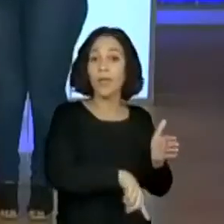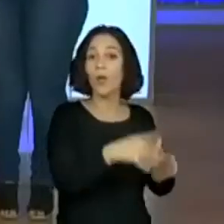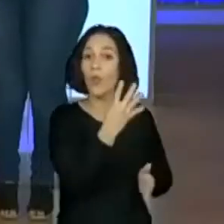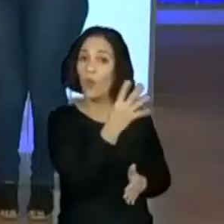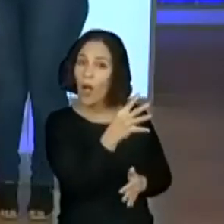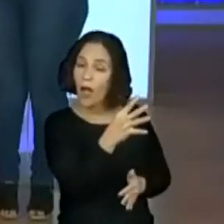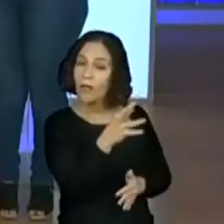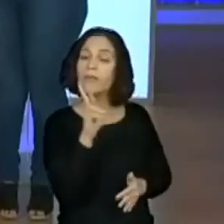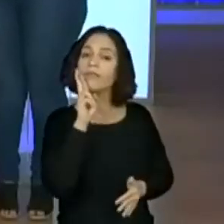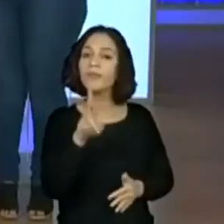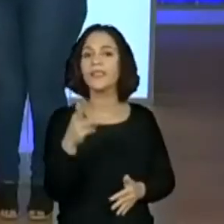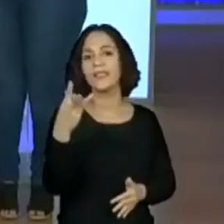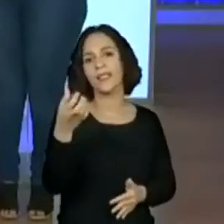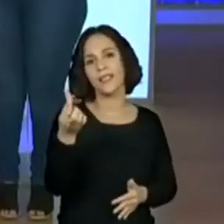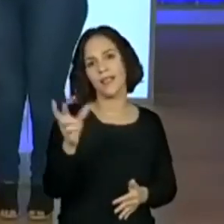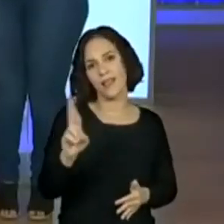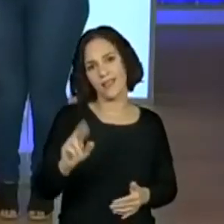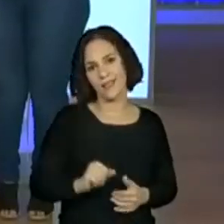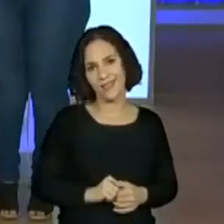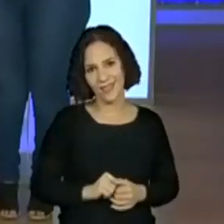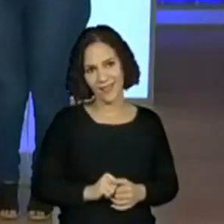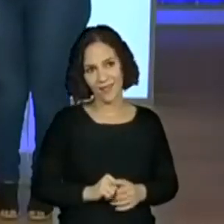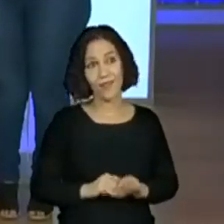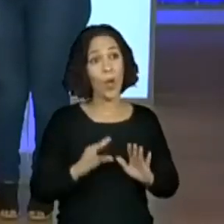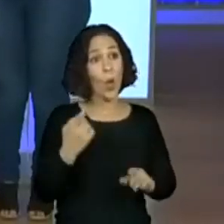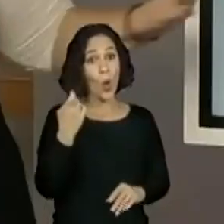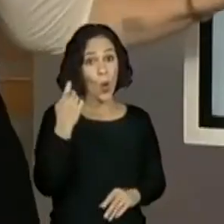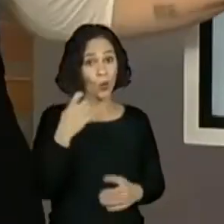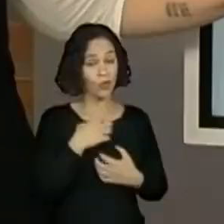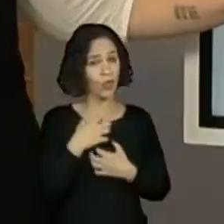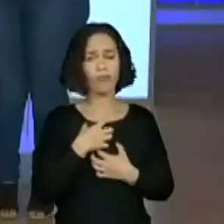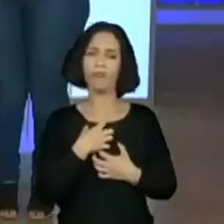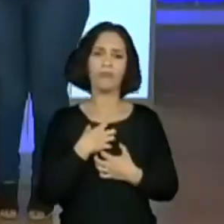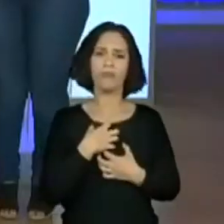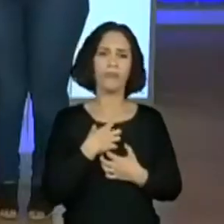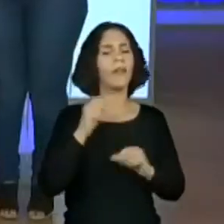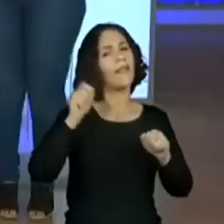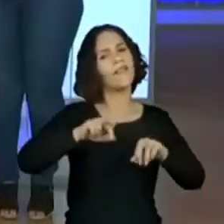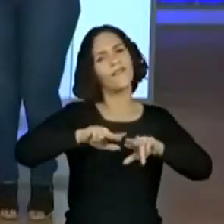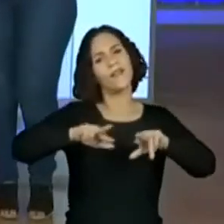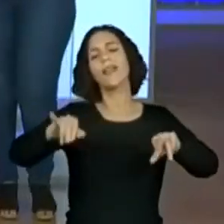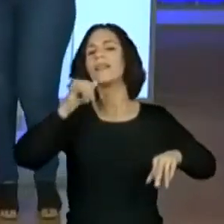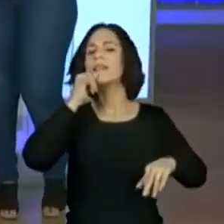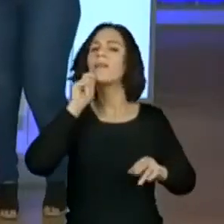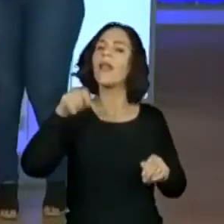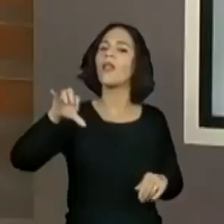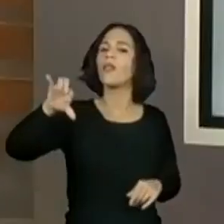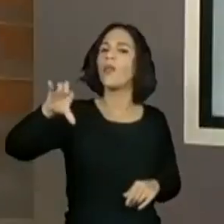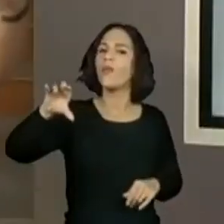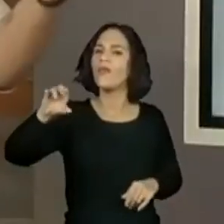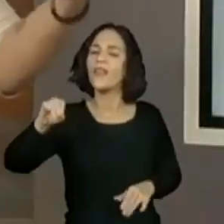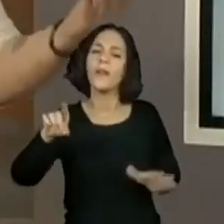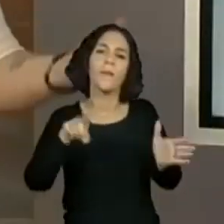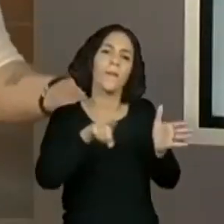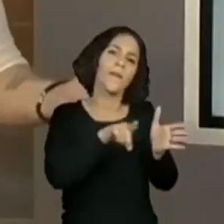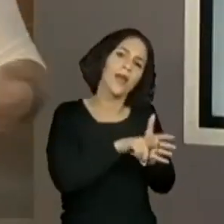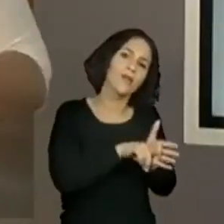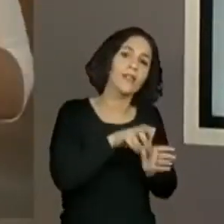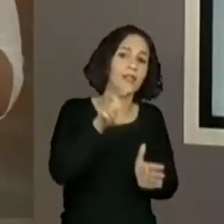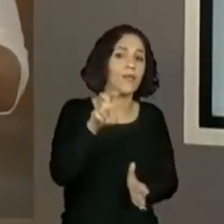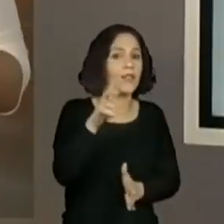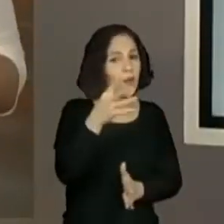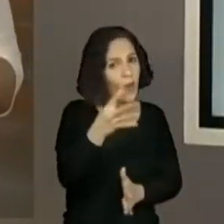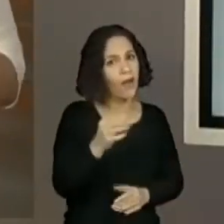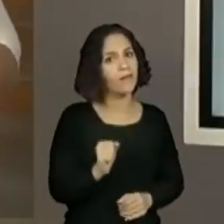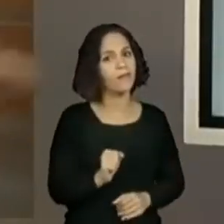consegue chegar nesse valor. Não era só essa estratégia. Como eu falei, dava para pegar 90 e tirar de 54